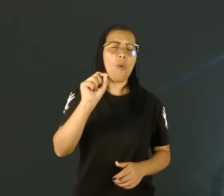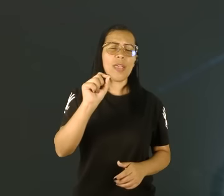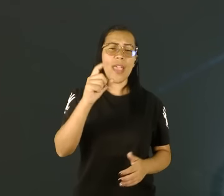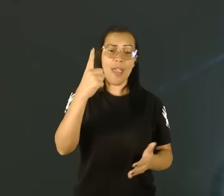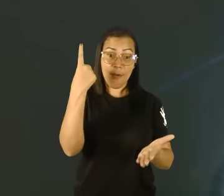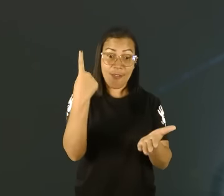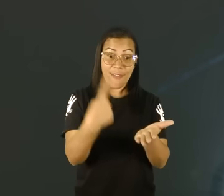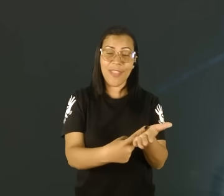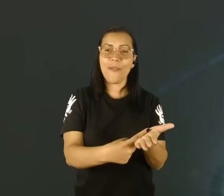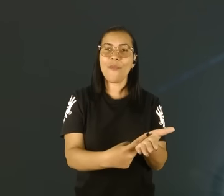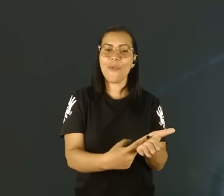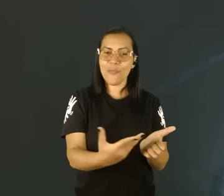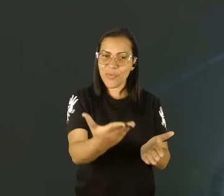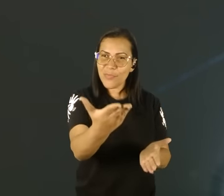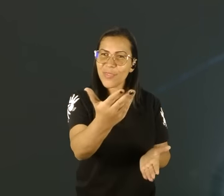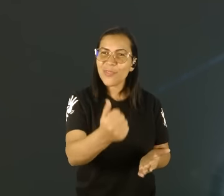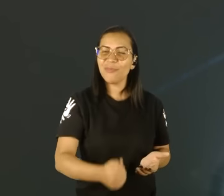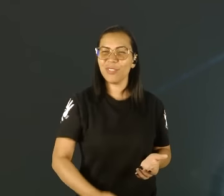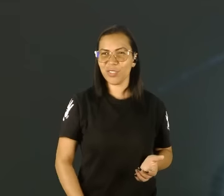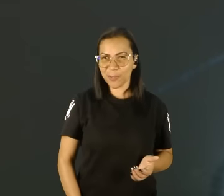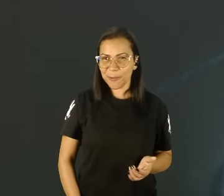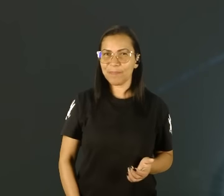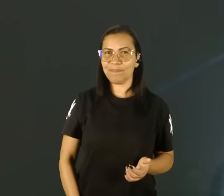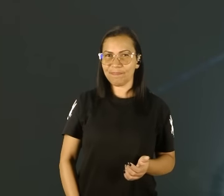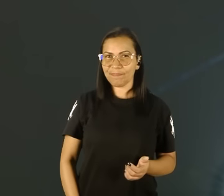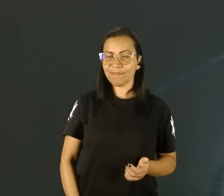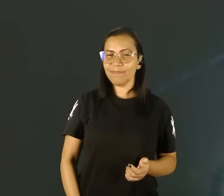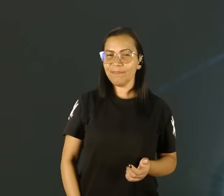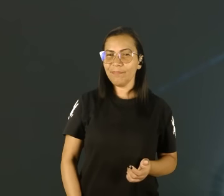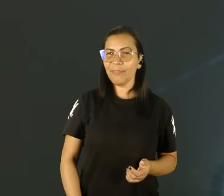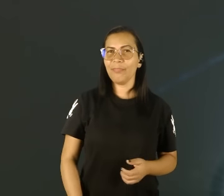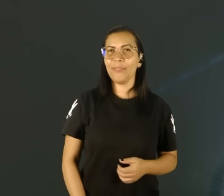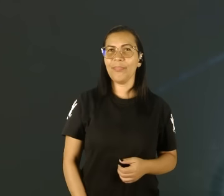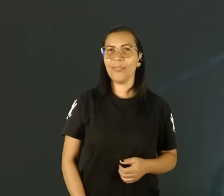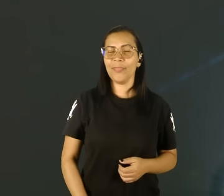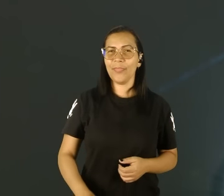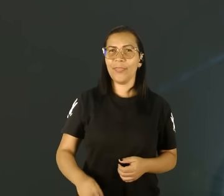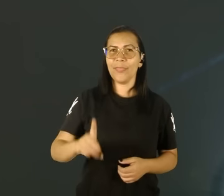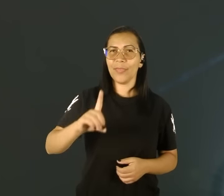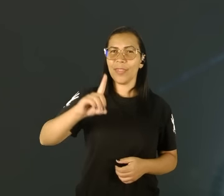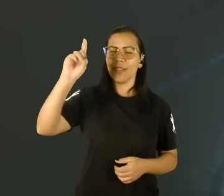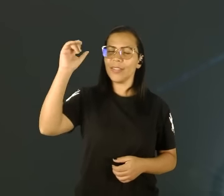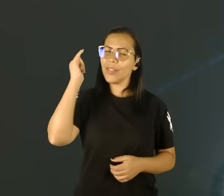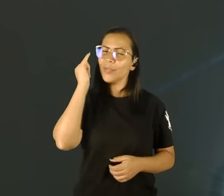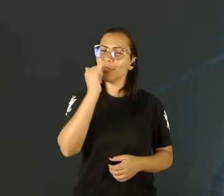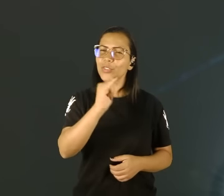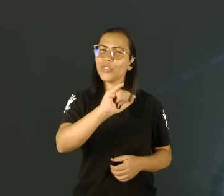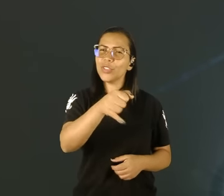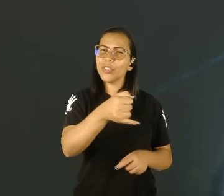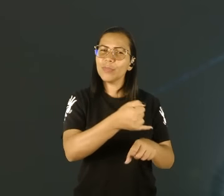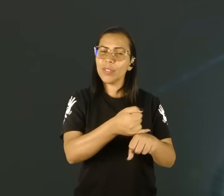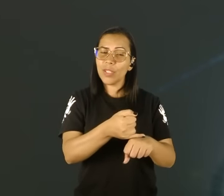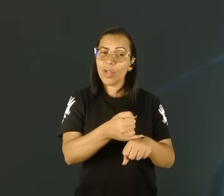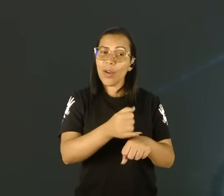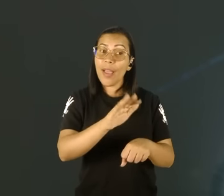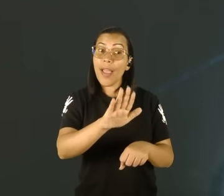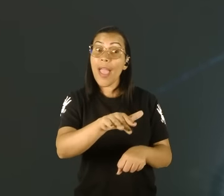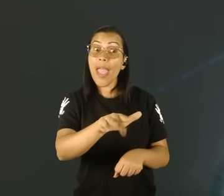A primeira coisa que Deus disse para Jacó no sonho foi: ei, você está perdido, você não sabe para onde